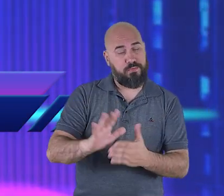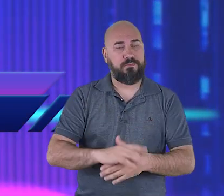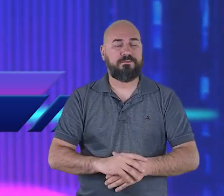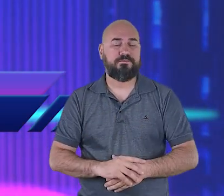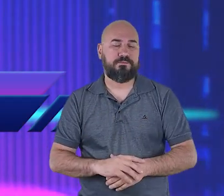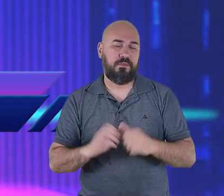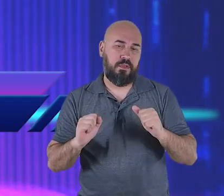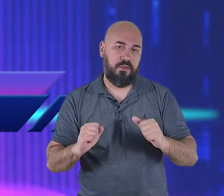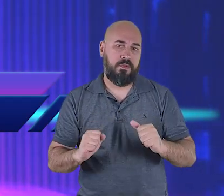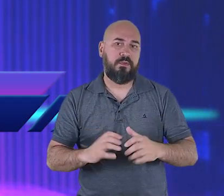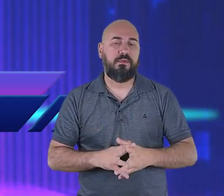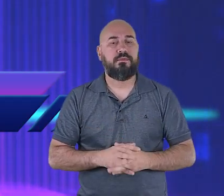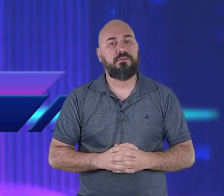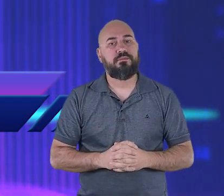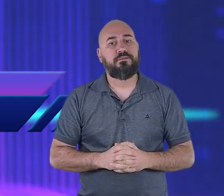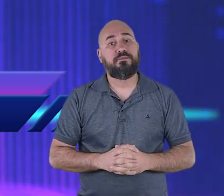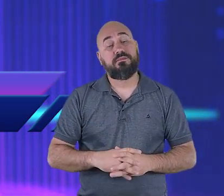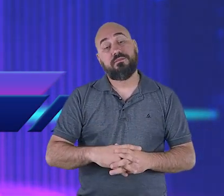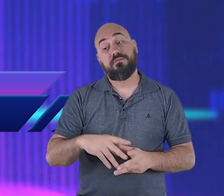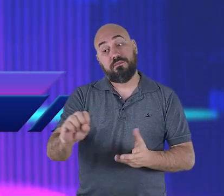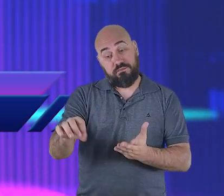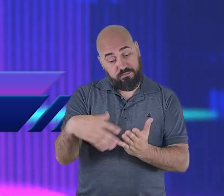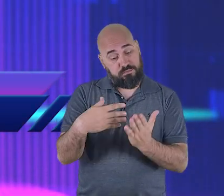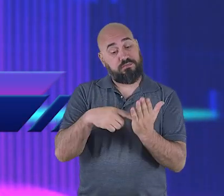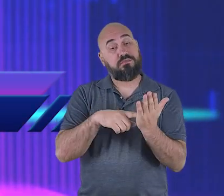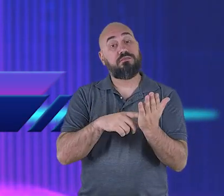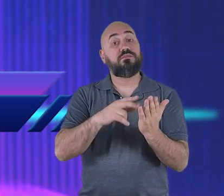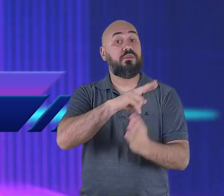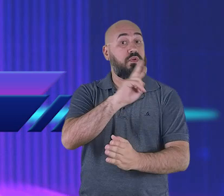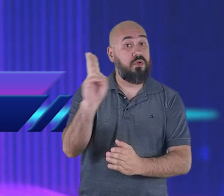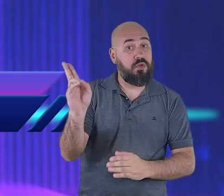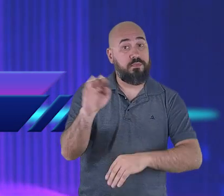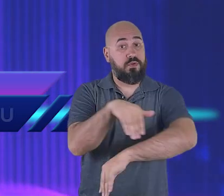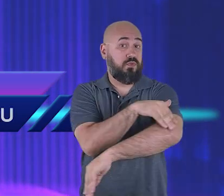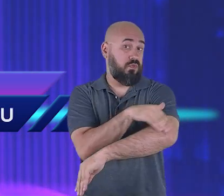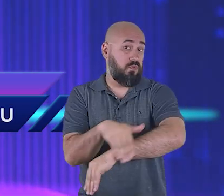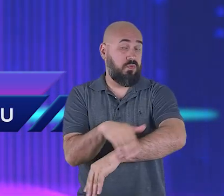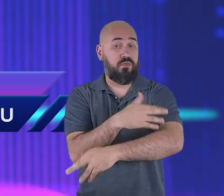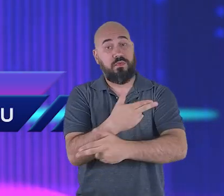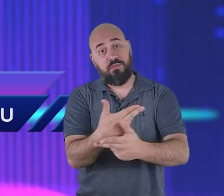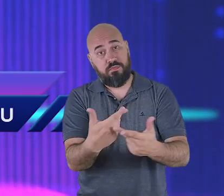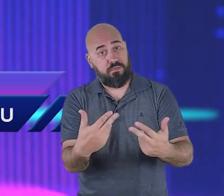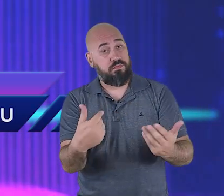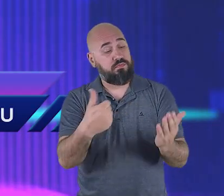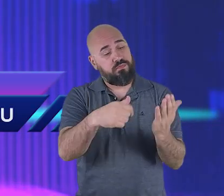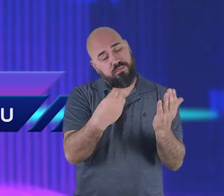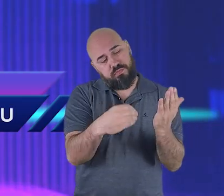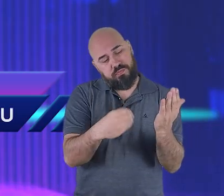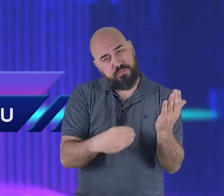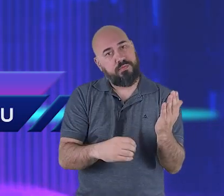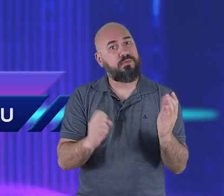98244 0077. Ou você pode entrar diretamente no nosso site